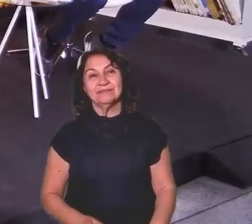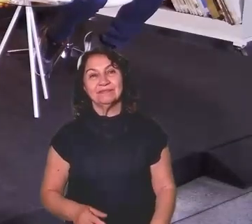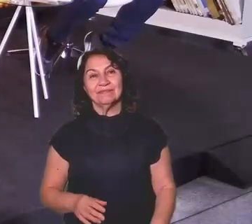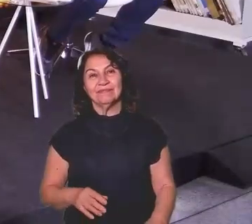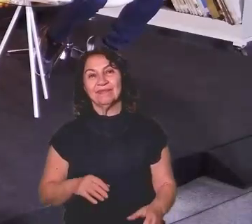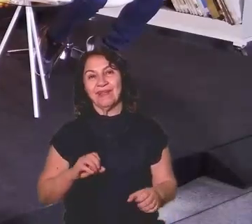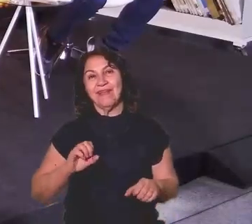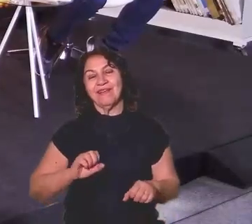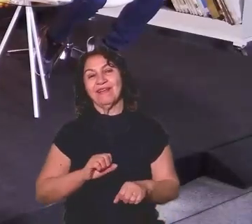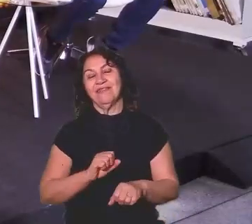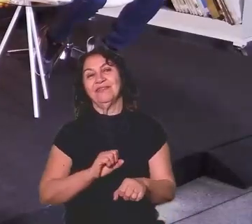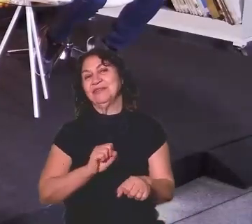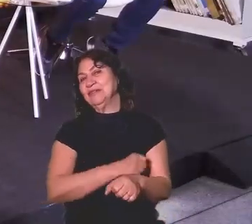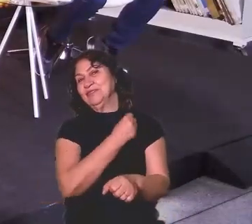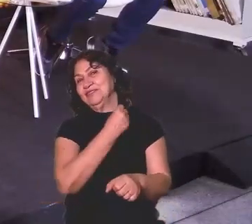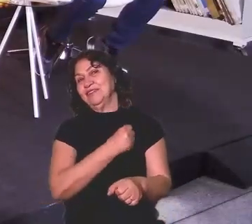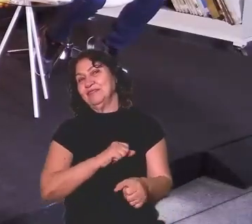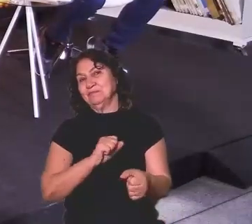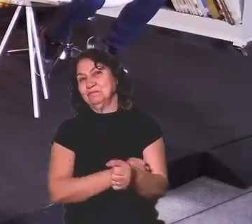rebelde,